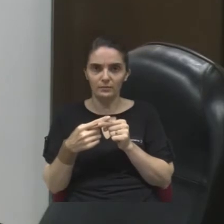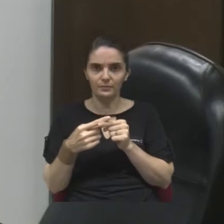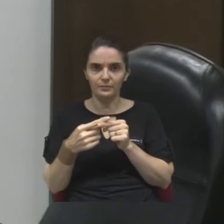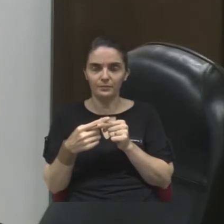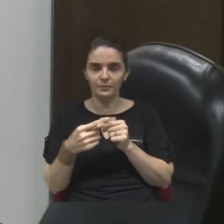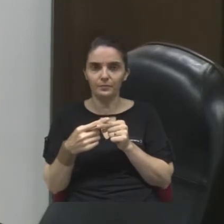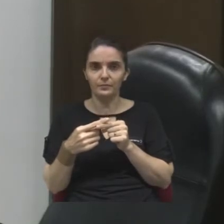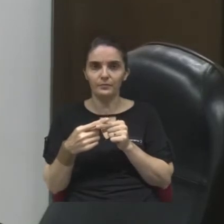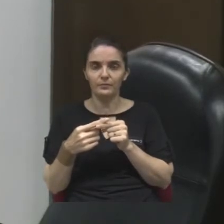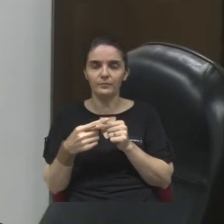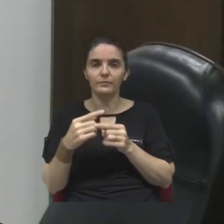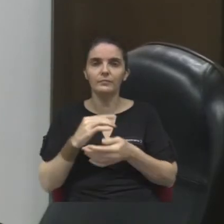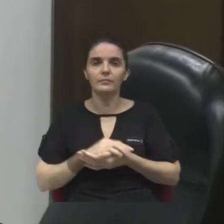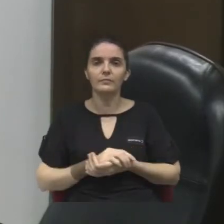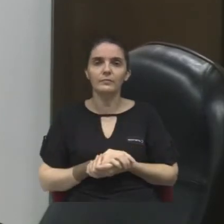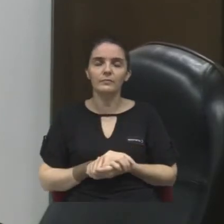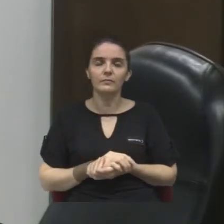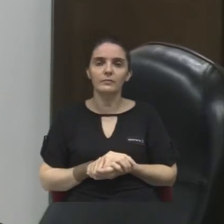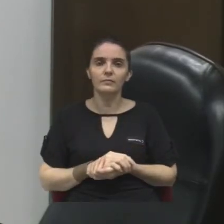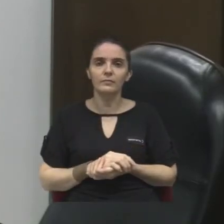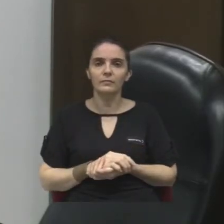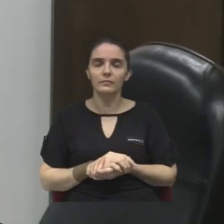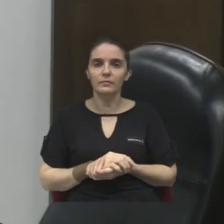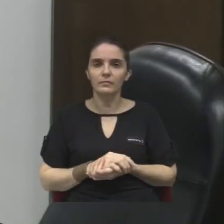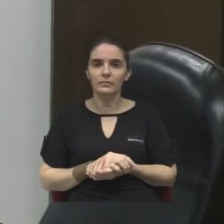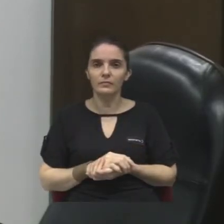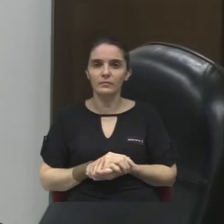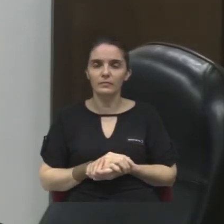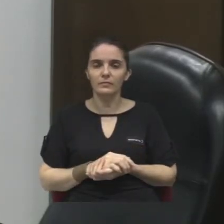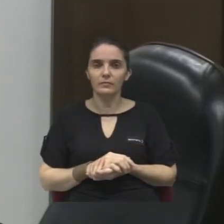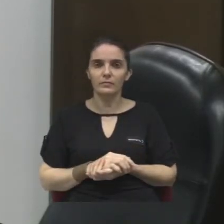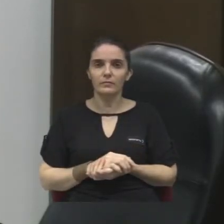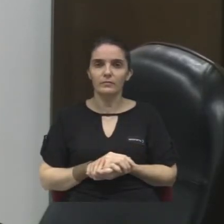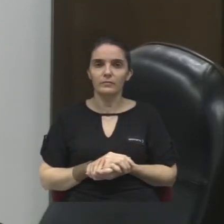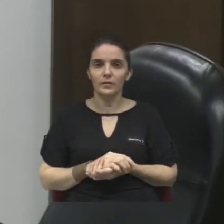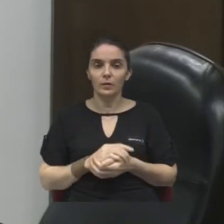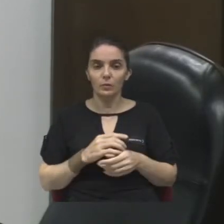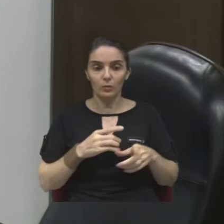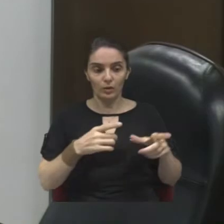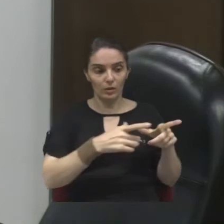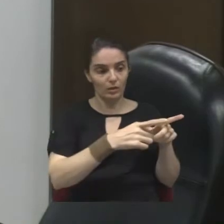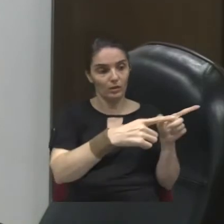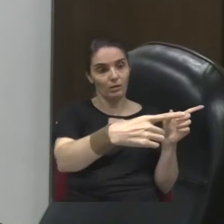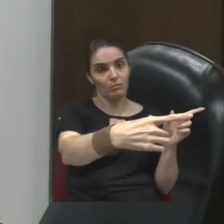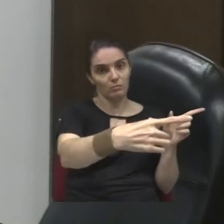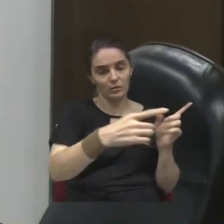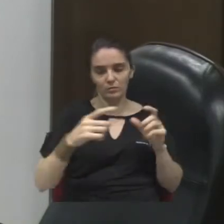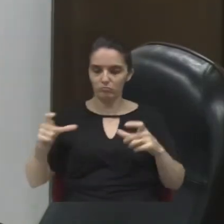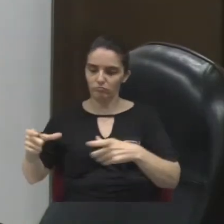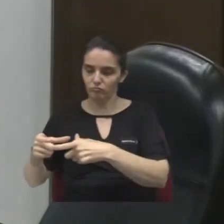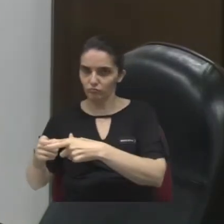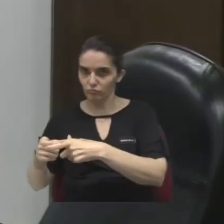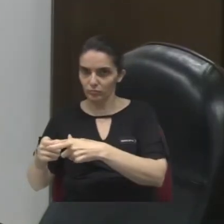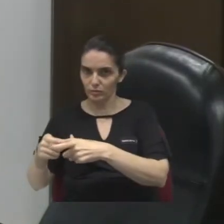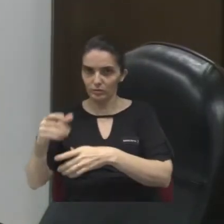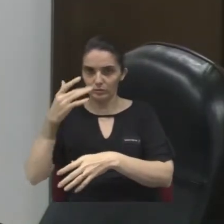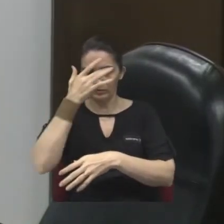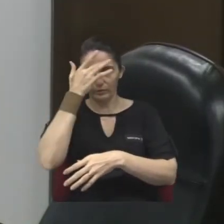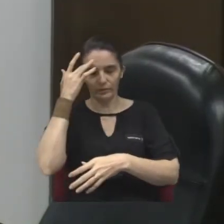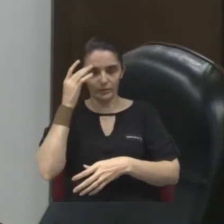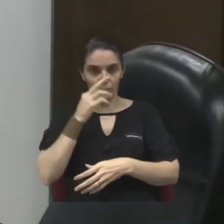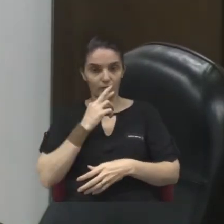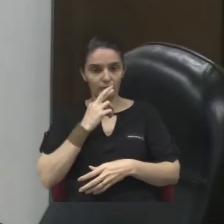entender a situação. E, em matéria do tamanho, a informação que tive, não sei se isso foi passado, porque